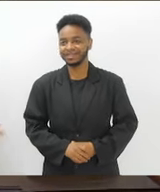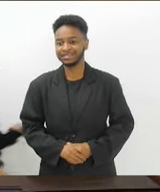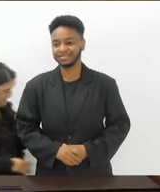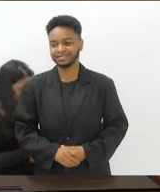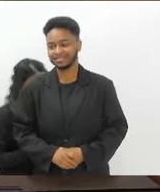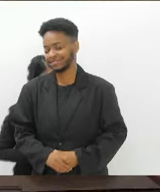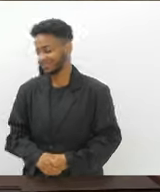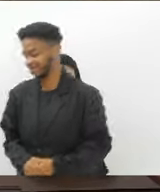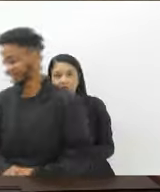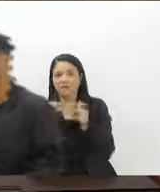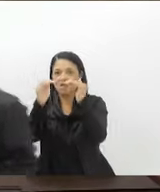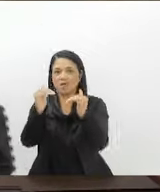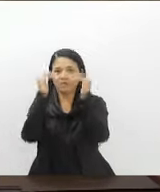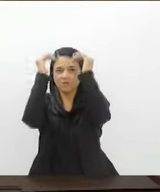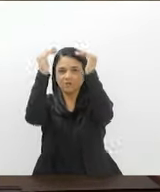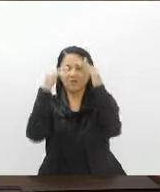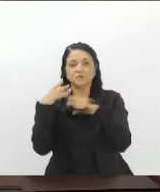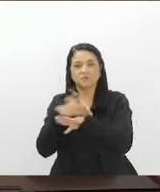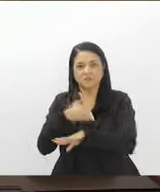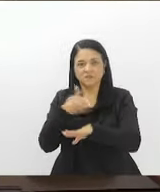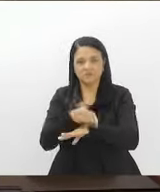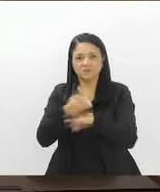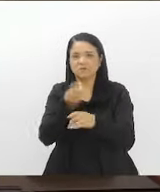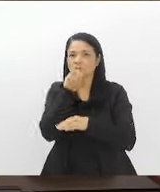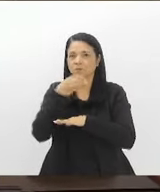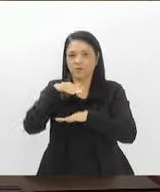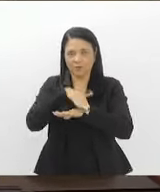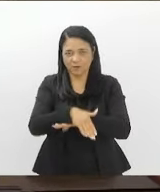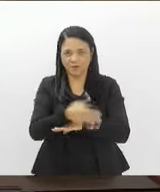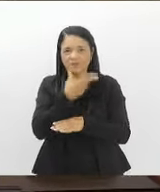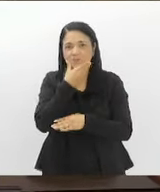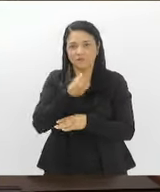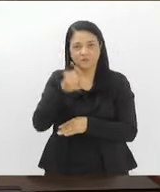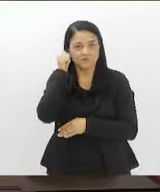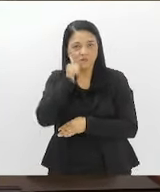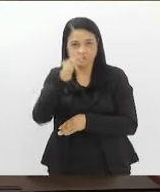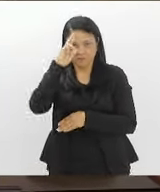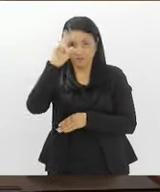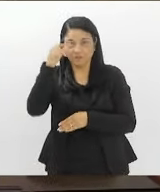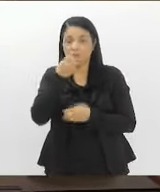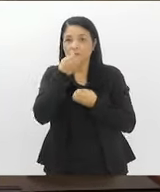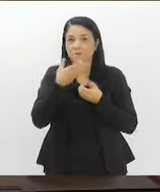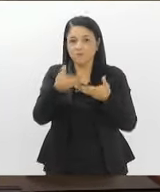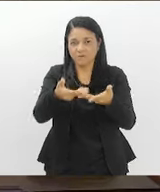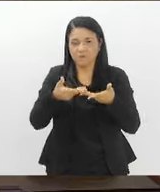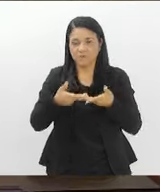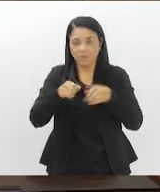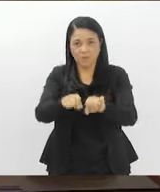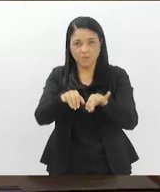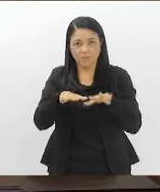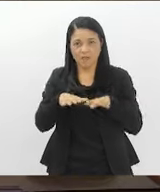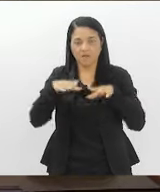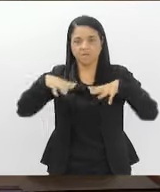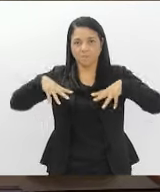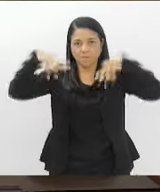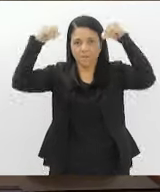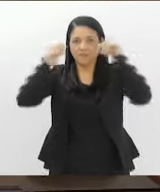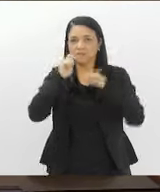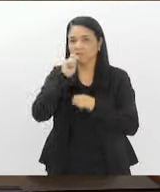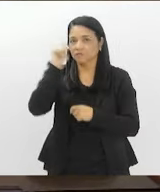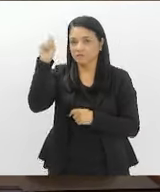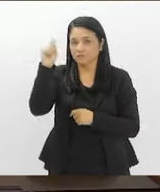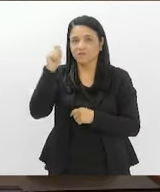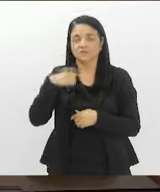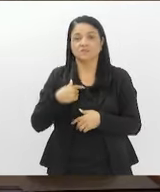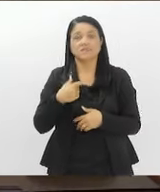Autoridades presentes, senhoras e senhores, boa noite. Sejam bem-vindos ao plenário do Palácio Tiradentes,